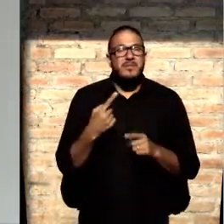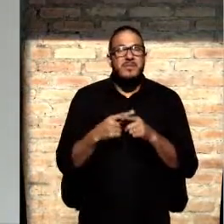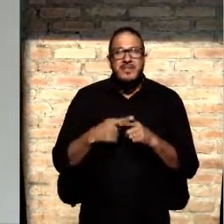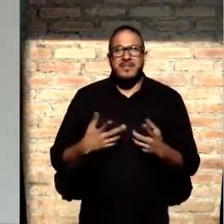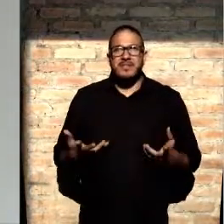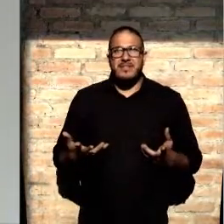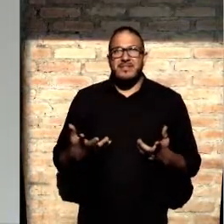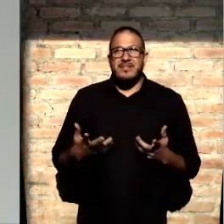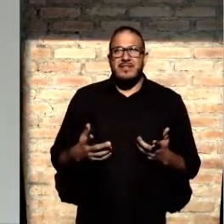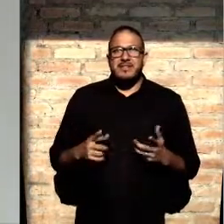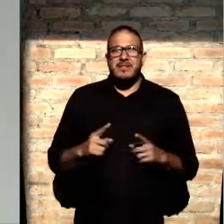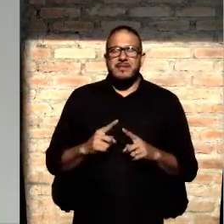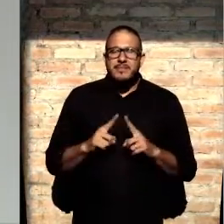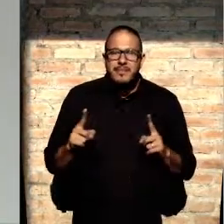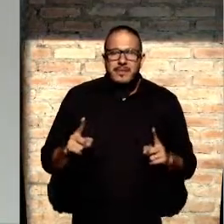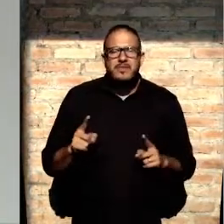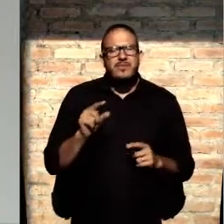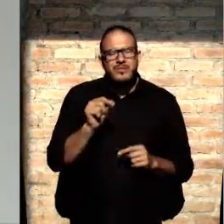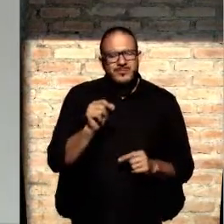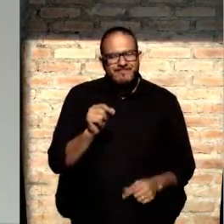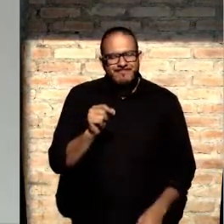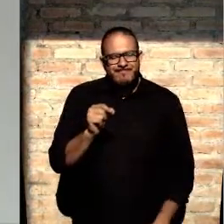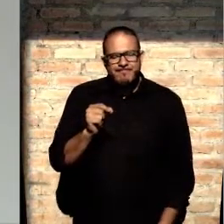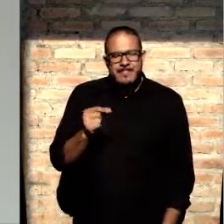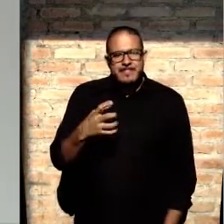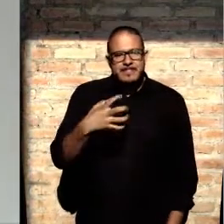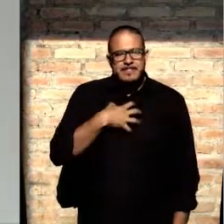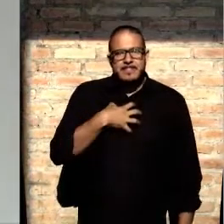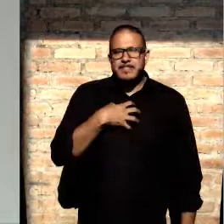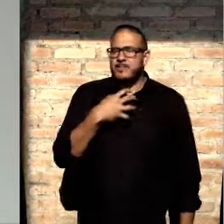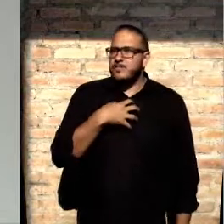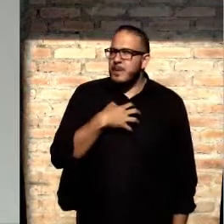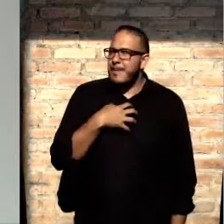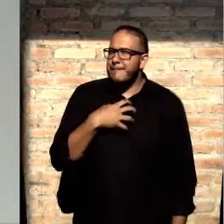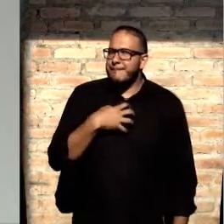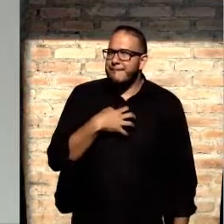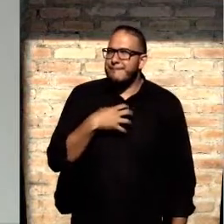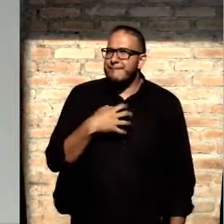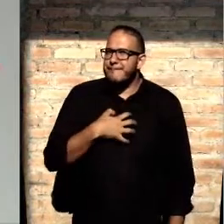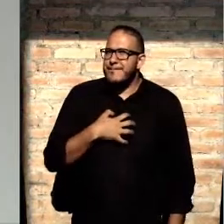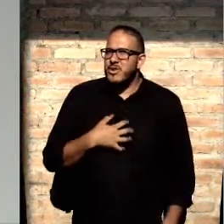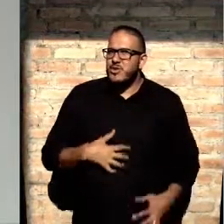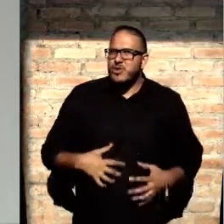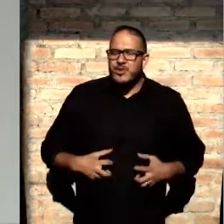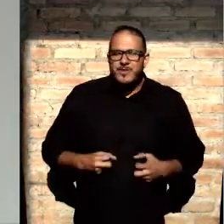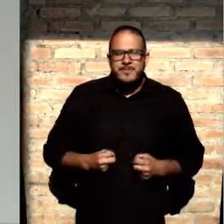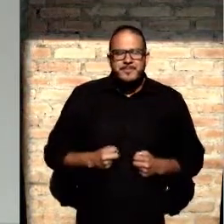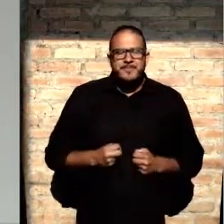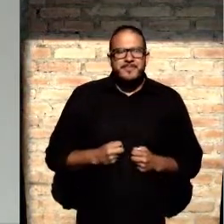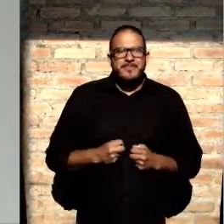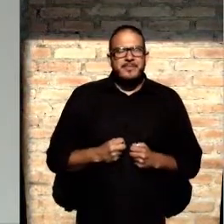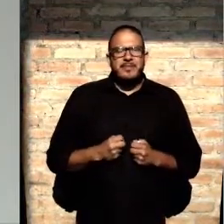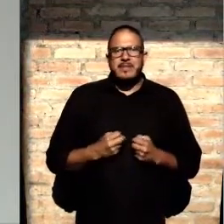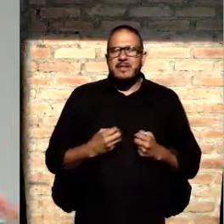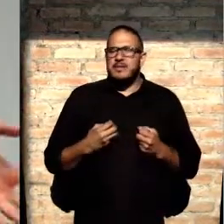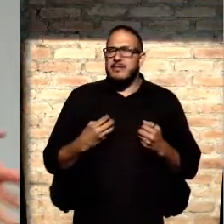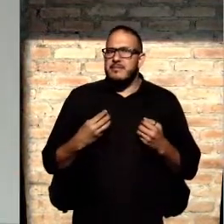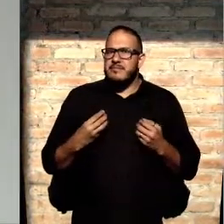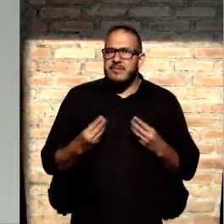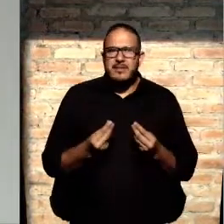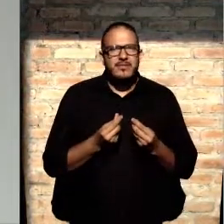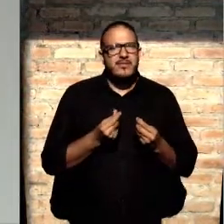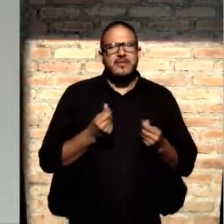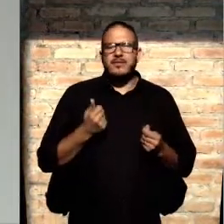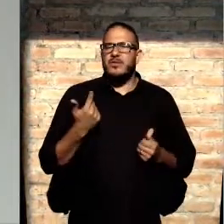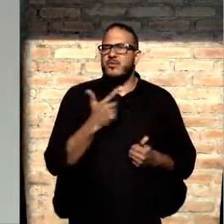mas o que eu sinto e eu tô fazendo tentando é que a gente não tem